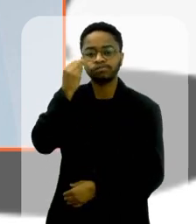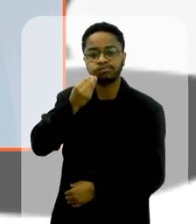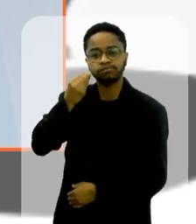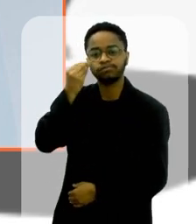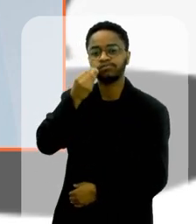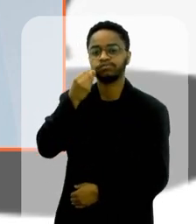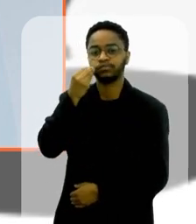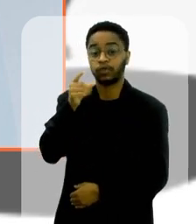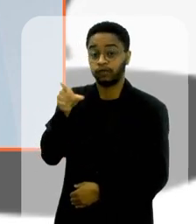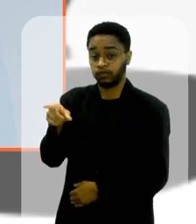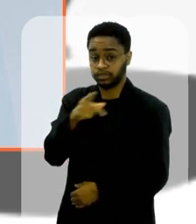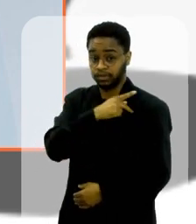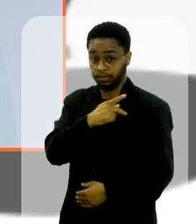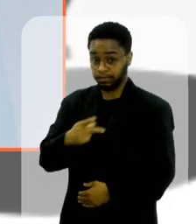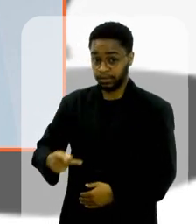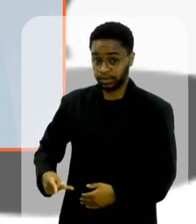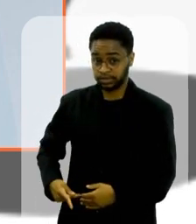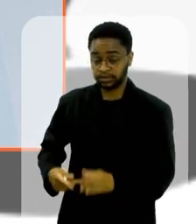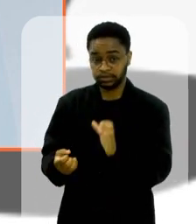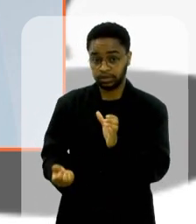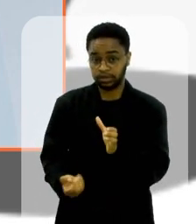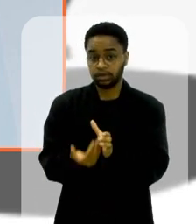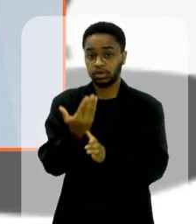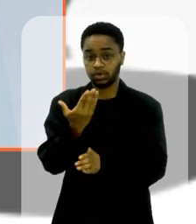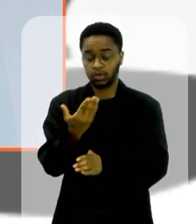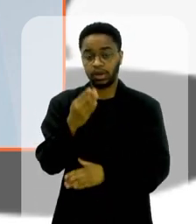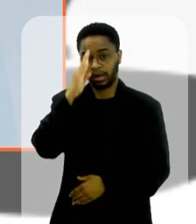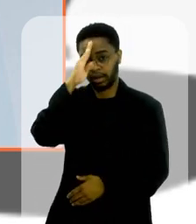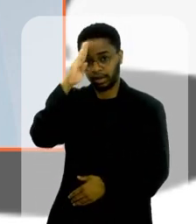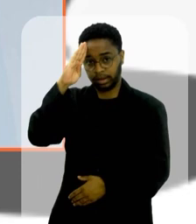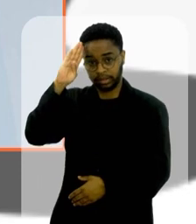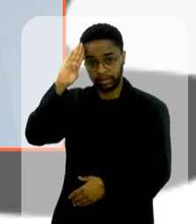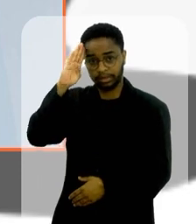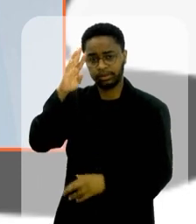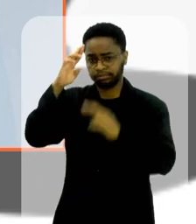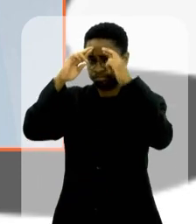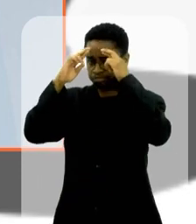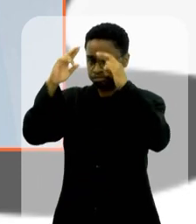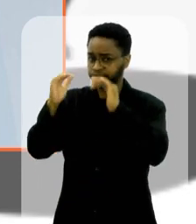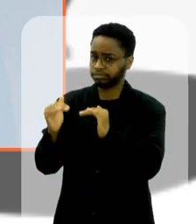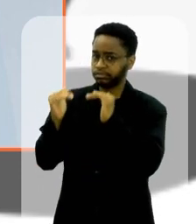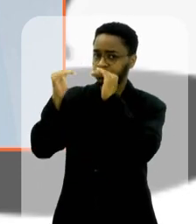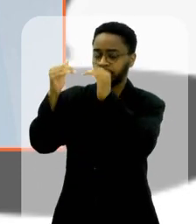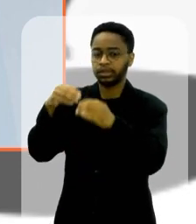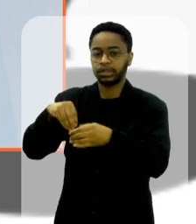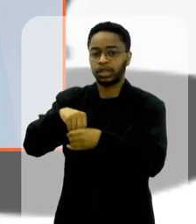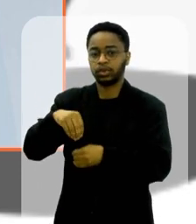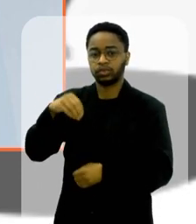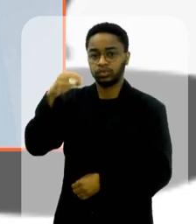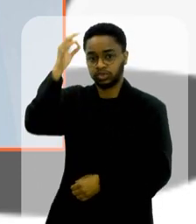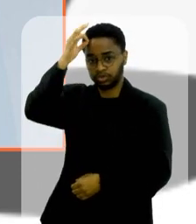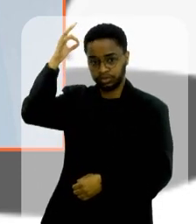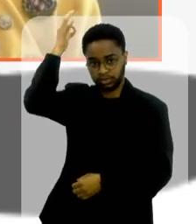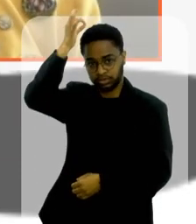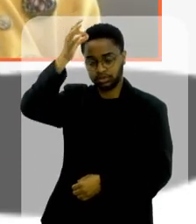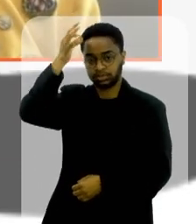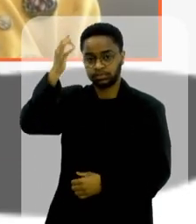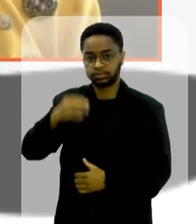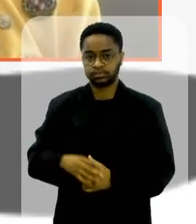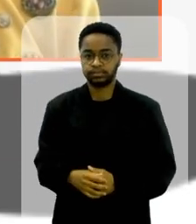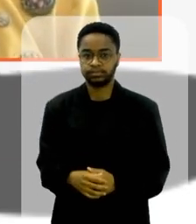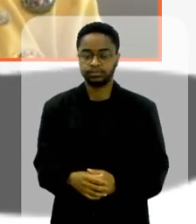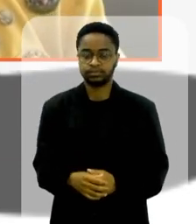essa experiência de ser o presidente, fundador, né, de uma academia tão respeitada no estado do Espírito Santo?